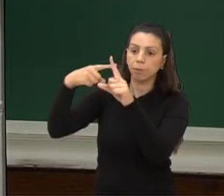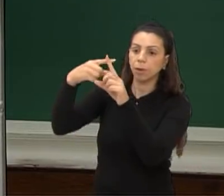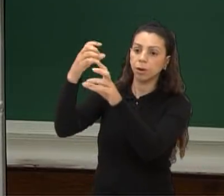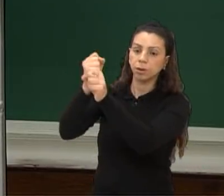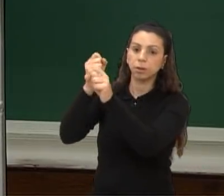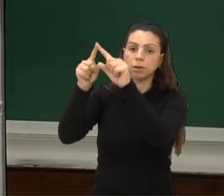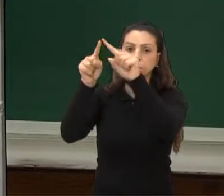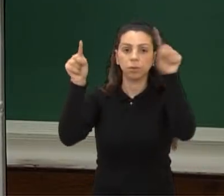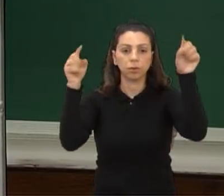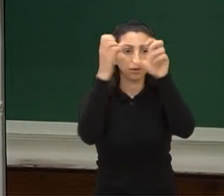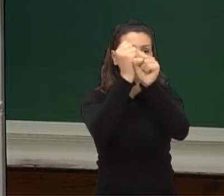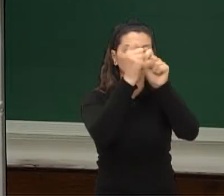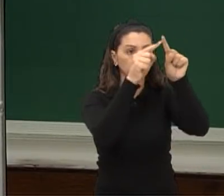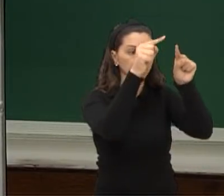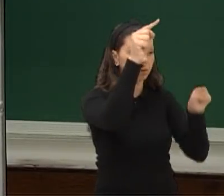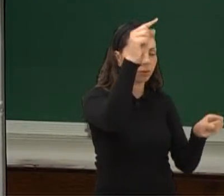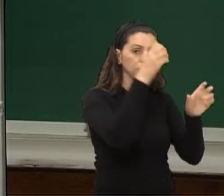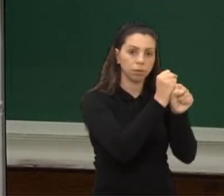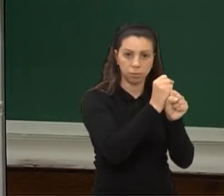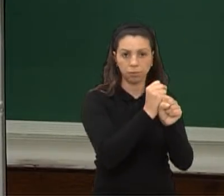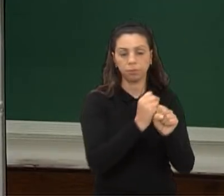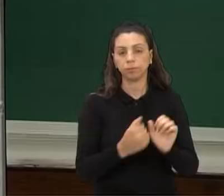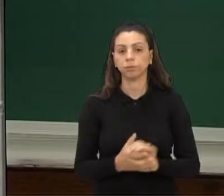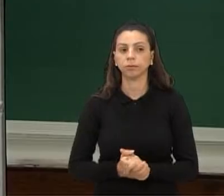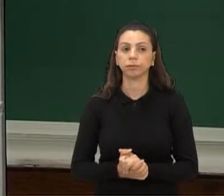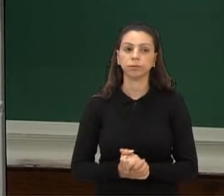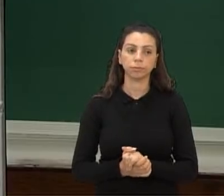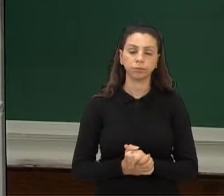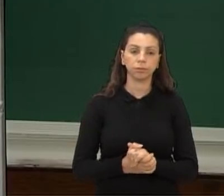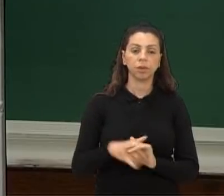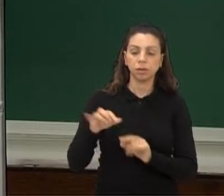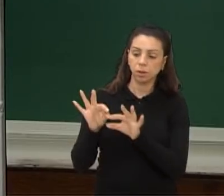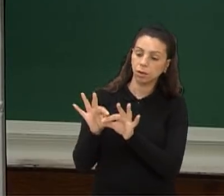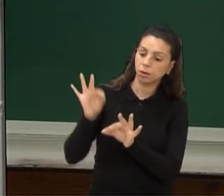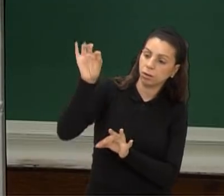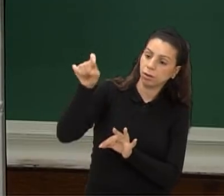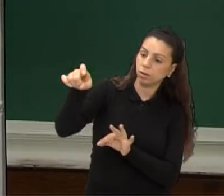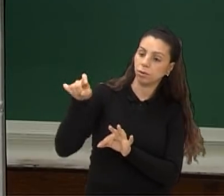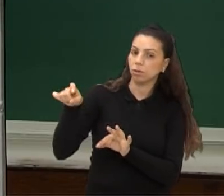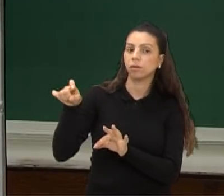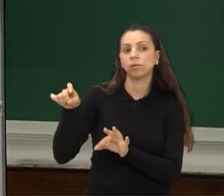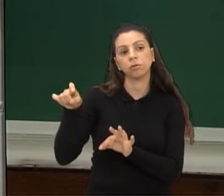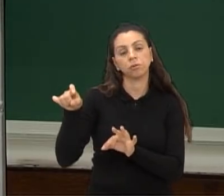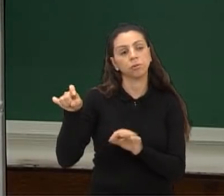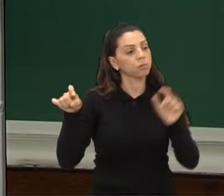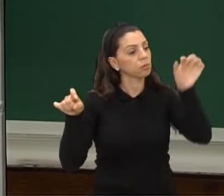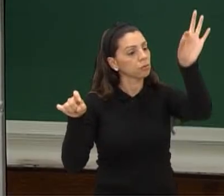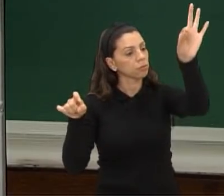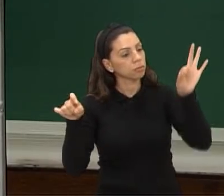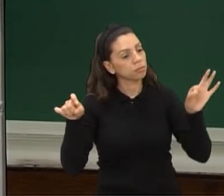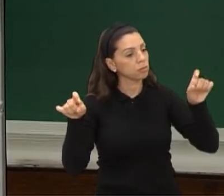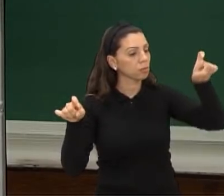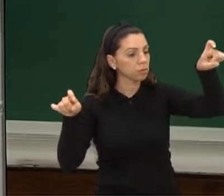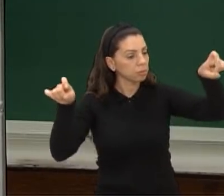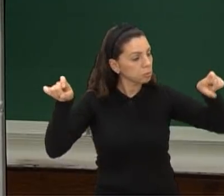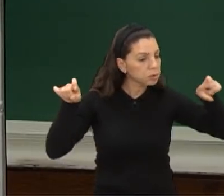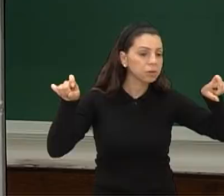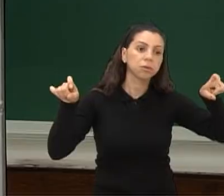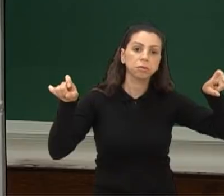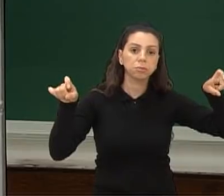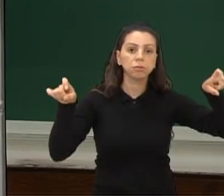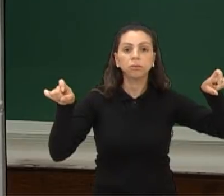comprimento e a largura desse terreno. O perímetro, lembra que a professora falou? É a soma desse